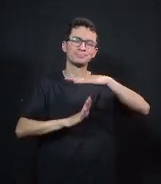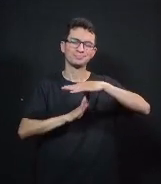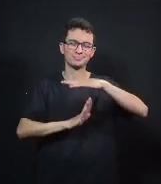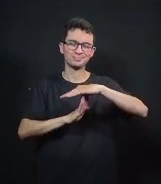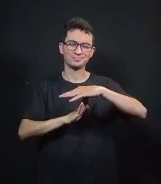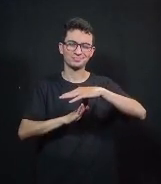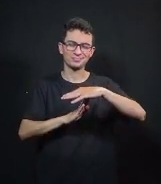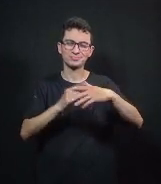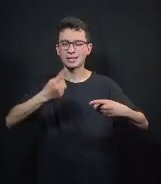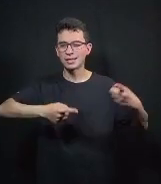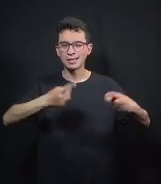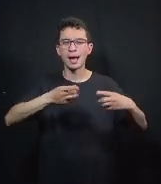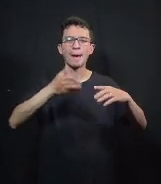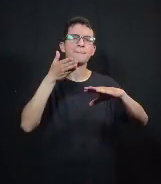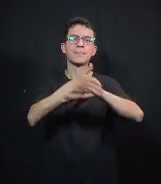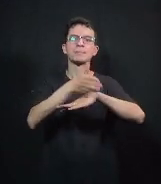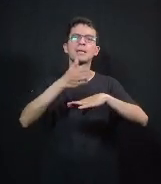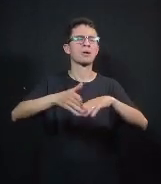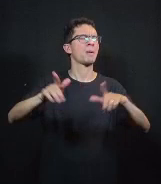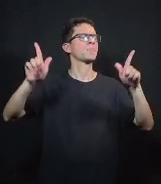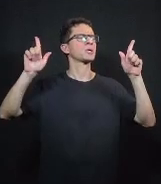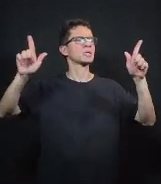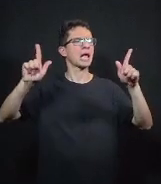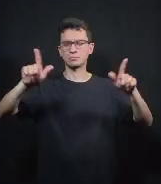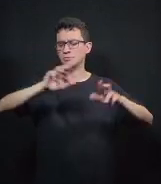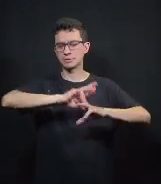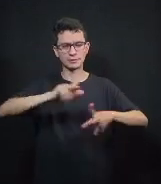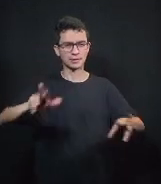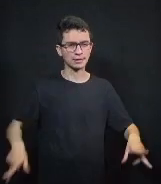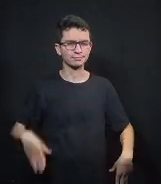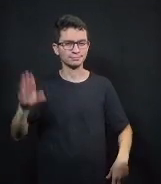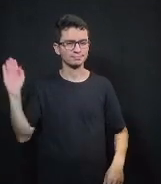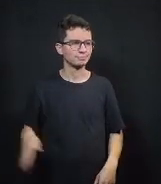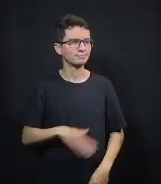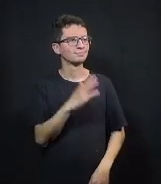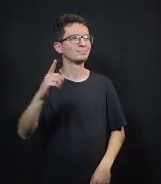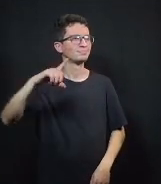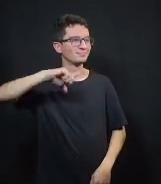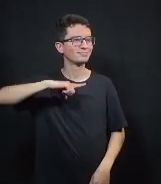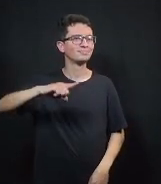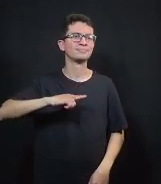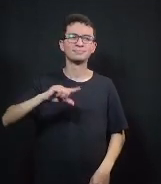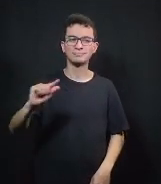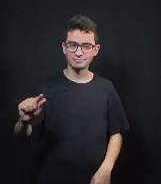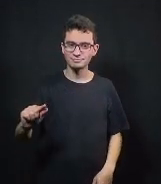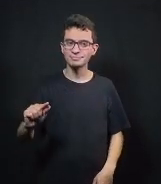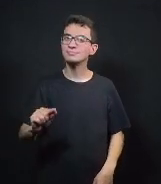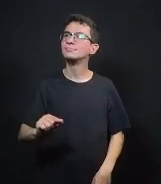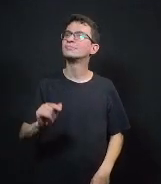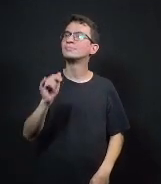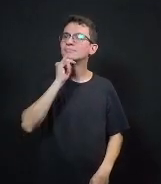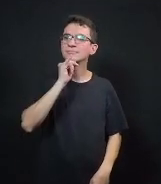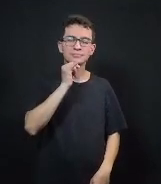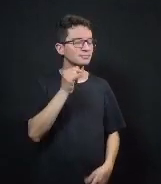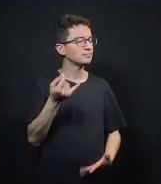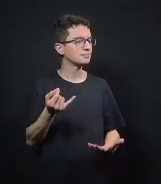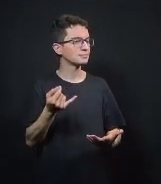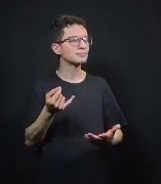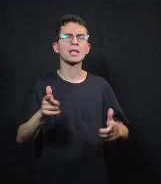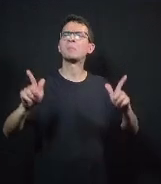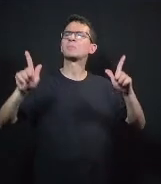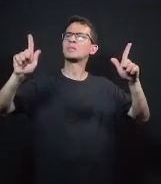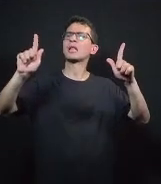em protestos, entende? Isso não significa que a pessoa que participa menos de protesto, por exemplo, estou dando dois